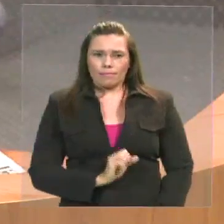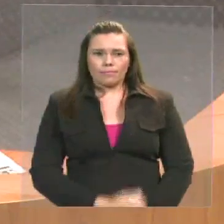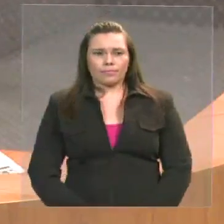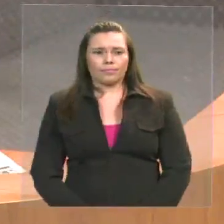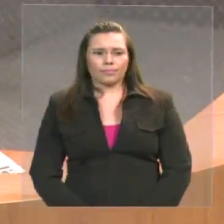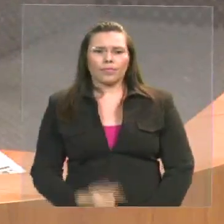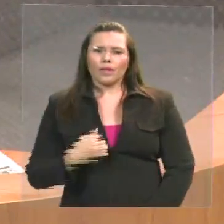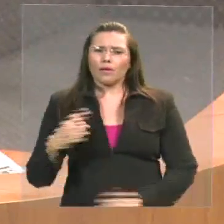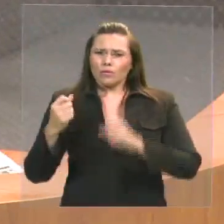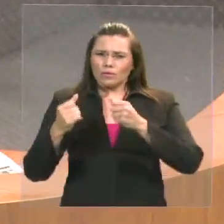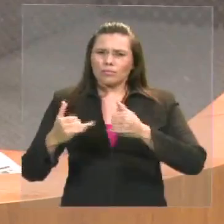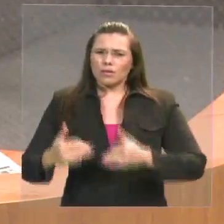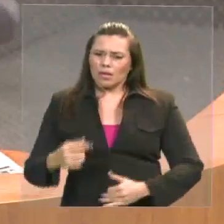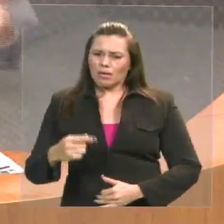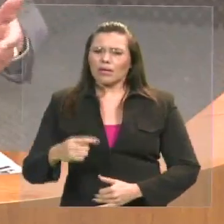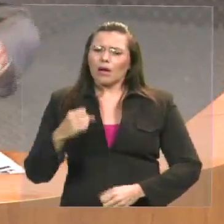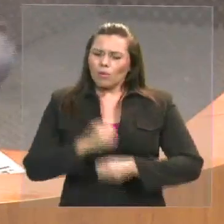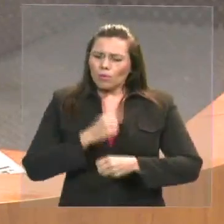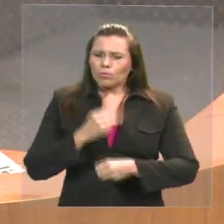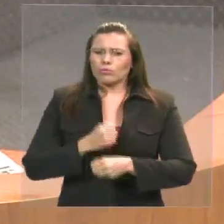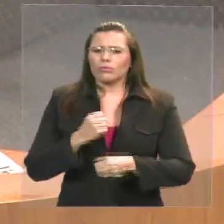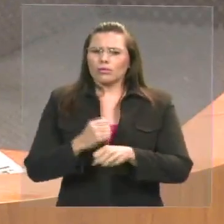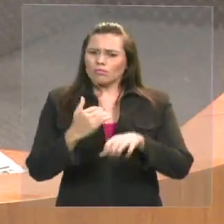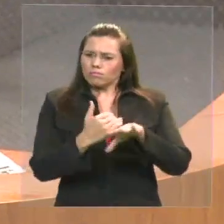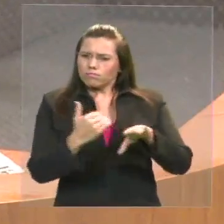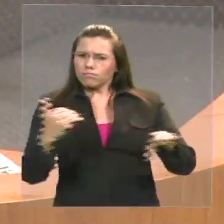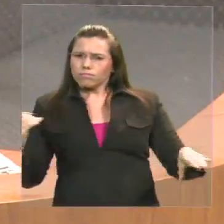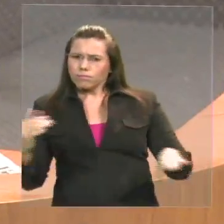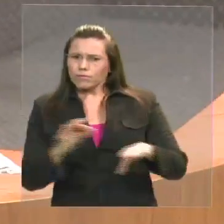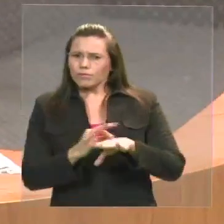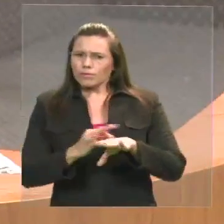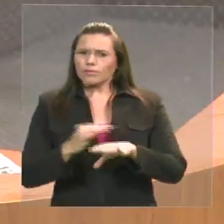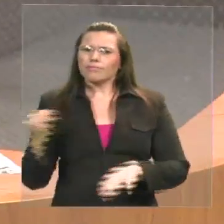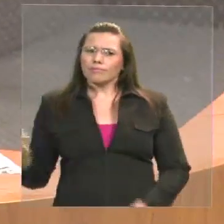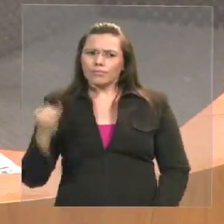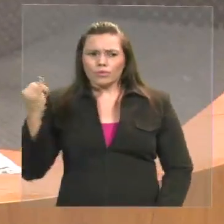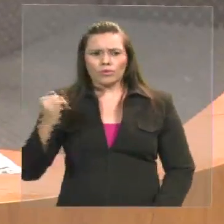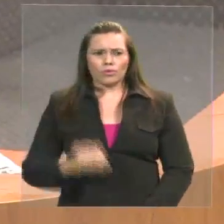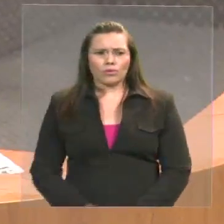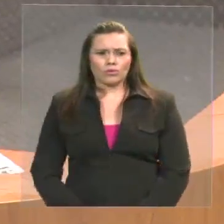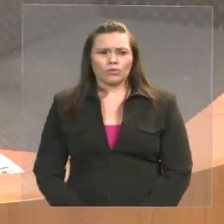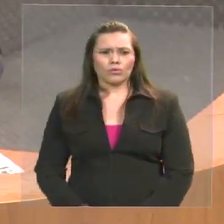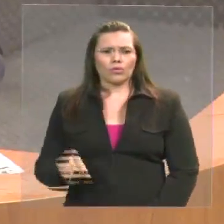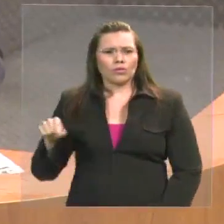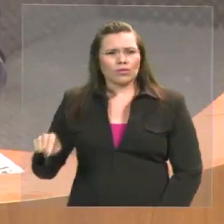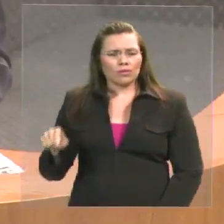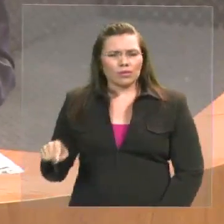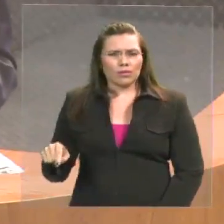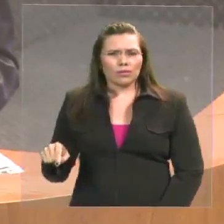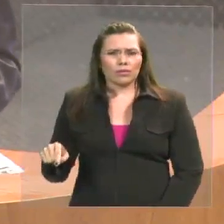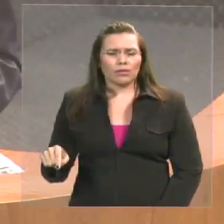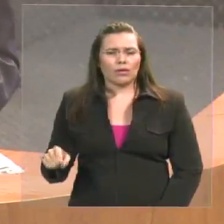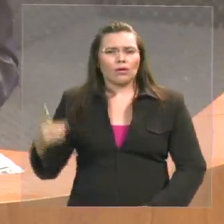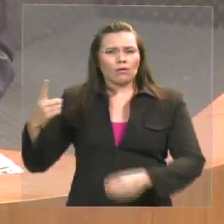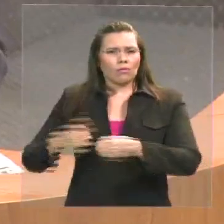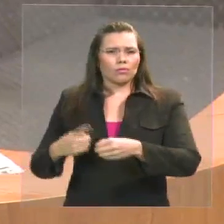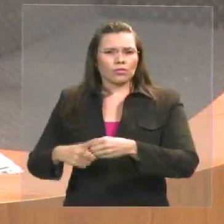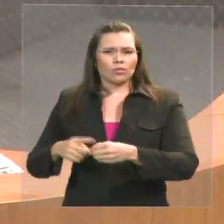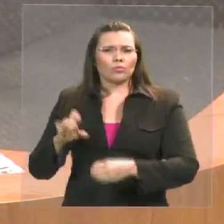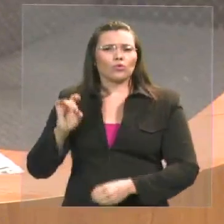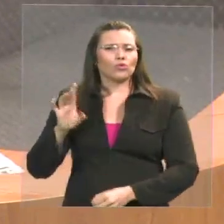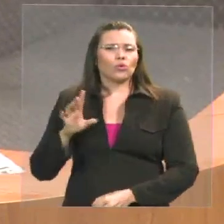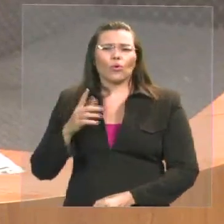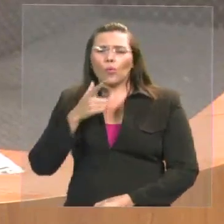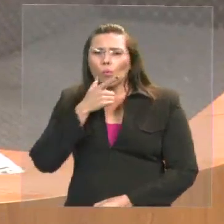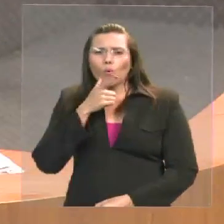em poder ter acesso ao município. Só entra no município de Balsas. E aí eu falava com o